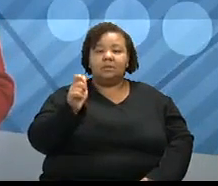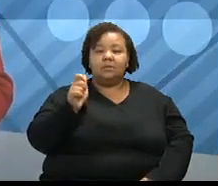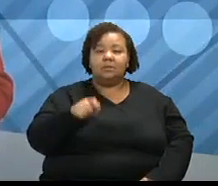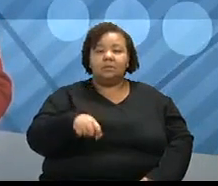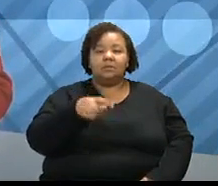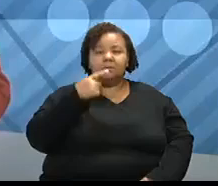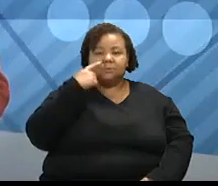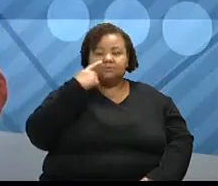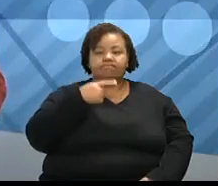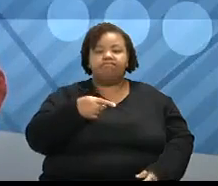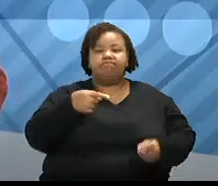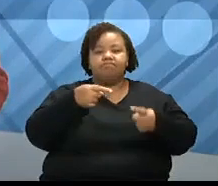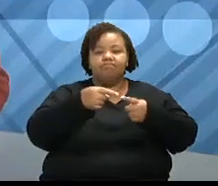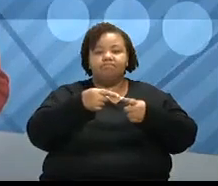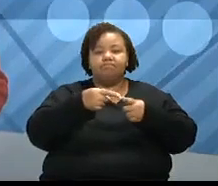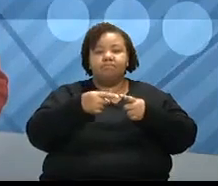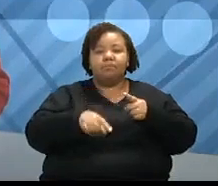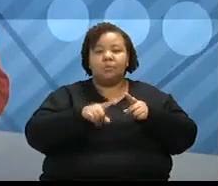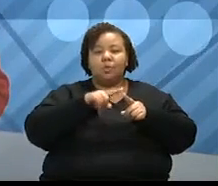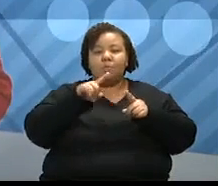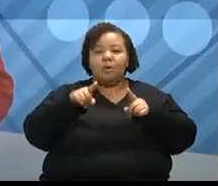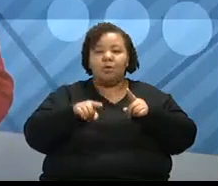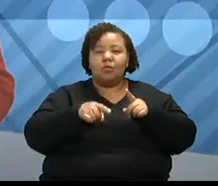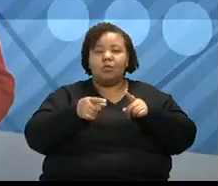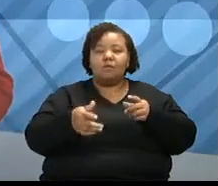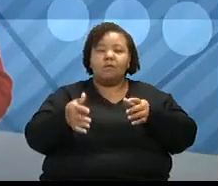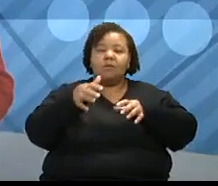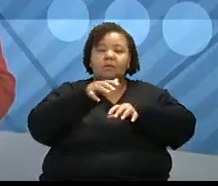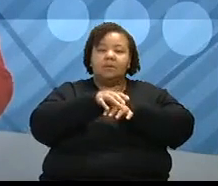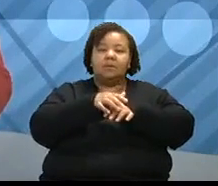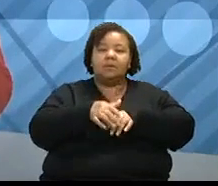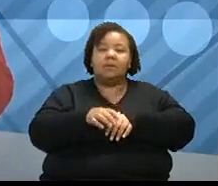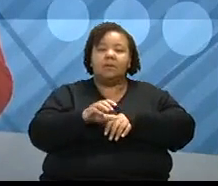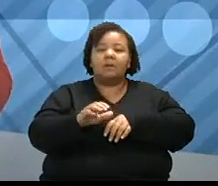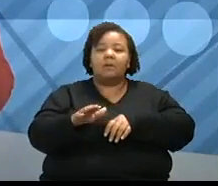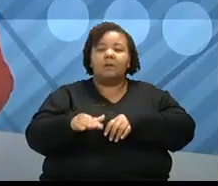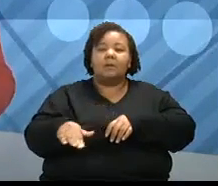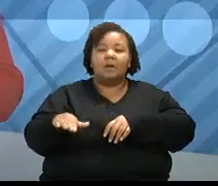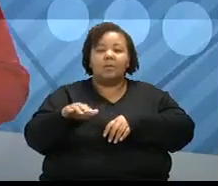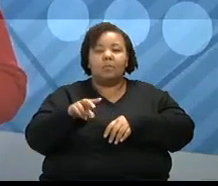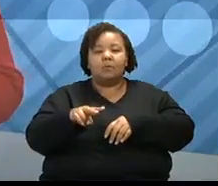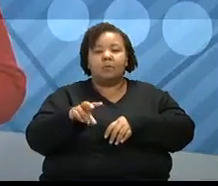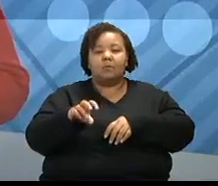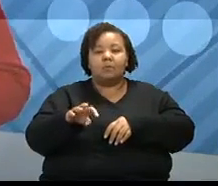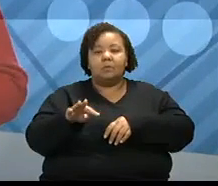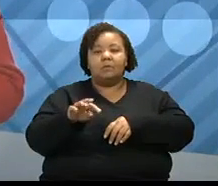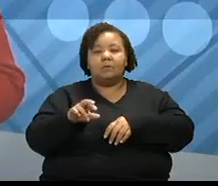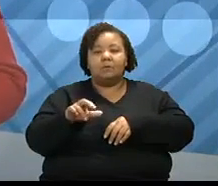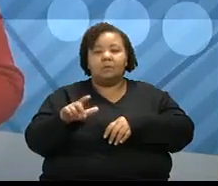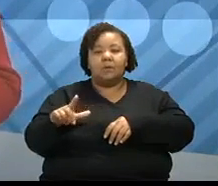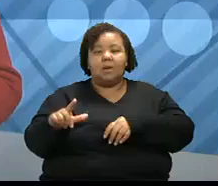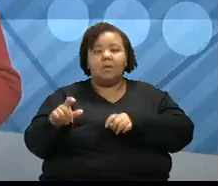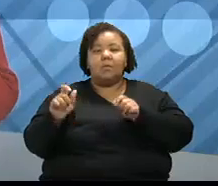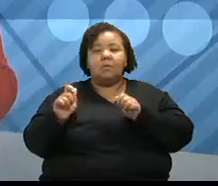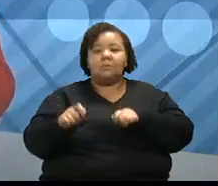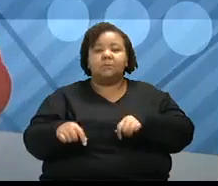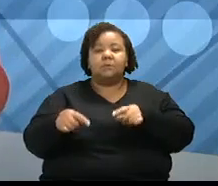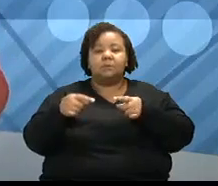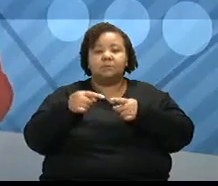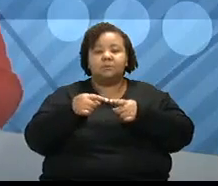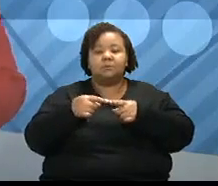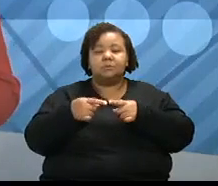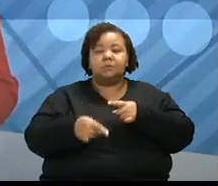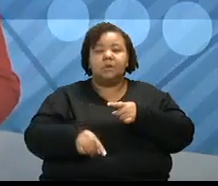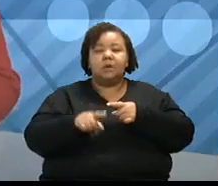uma curva, integrar campos vetoriais em relação a curvas, e que essas integrais de linha nós podemos associar a